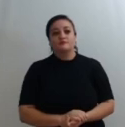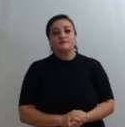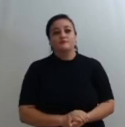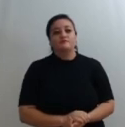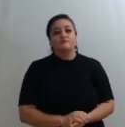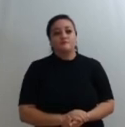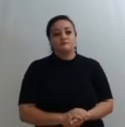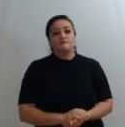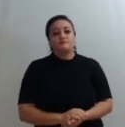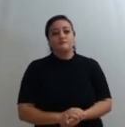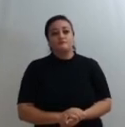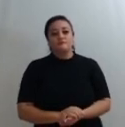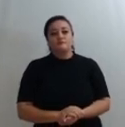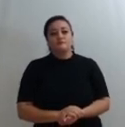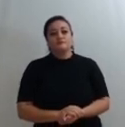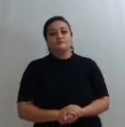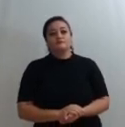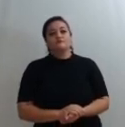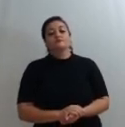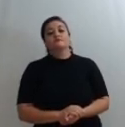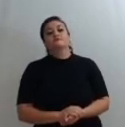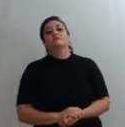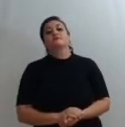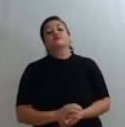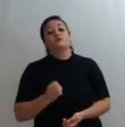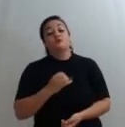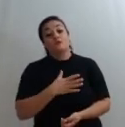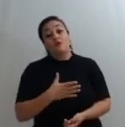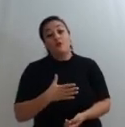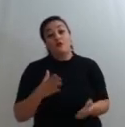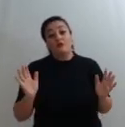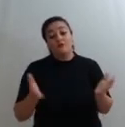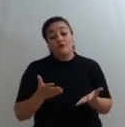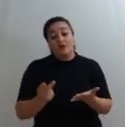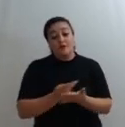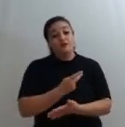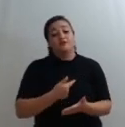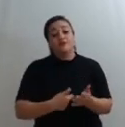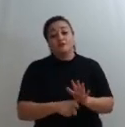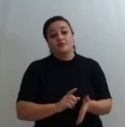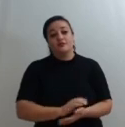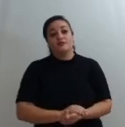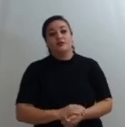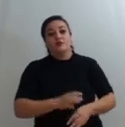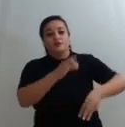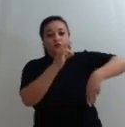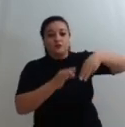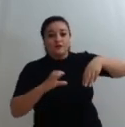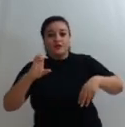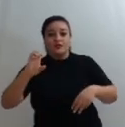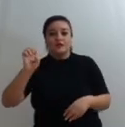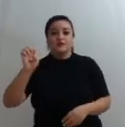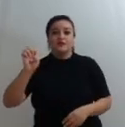do recente que nós tivemos, do ministro Celso de Mello,